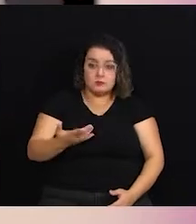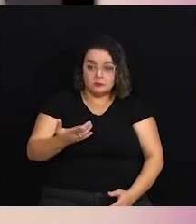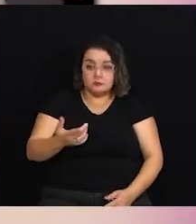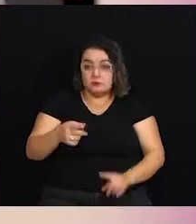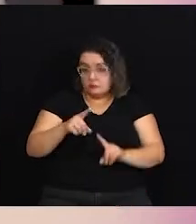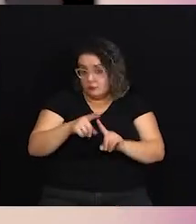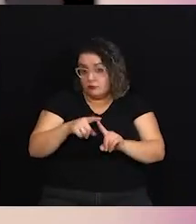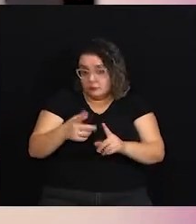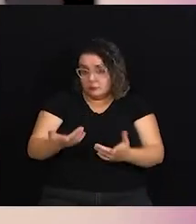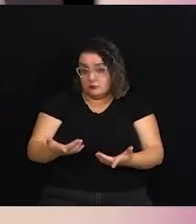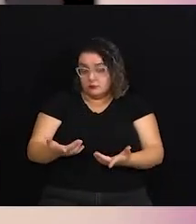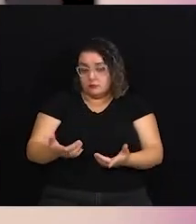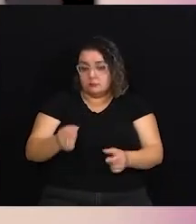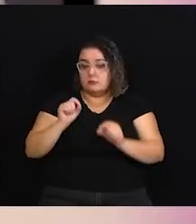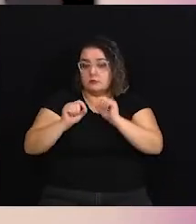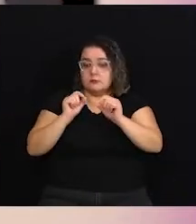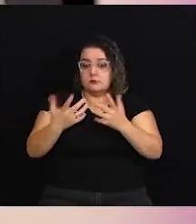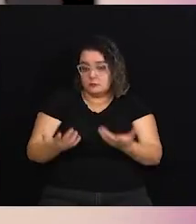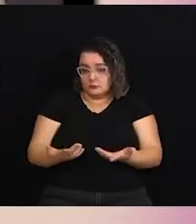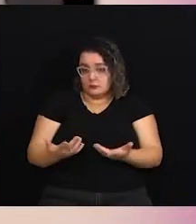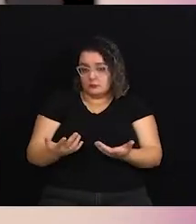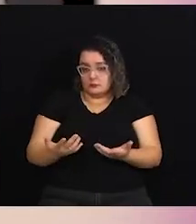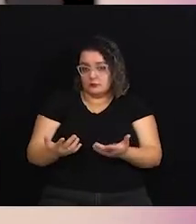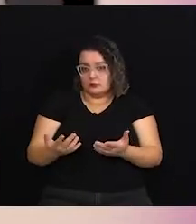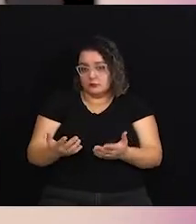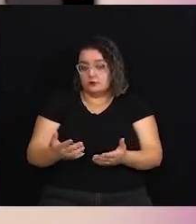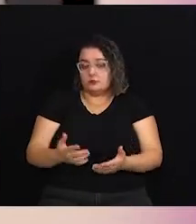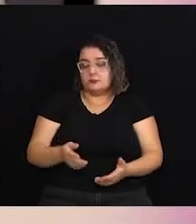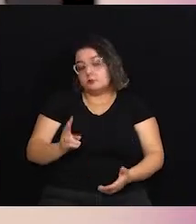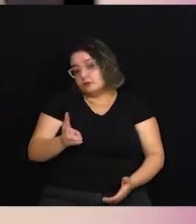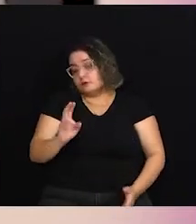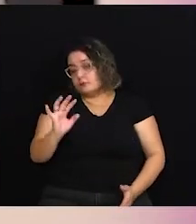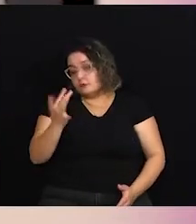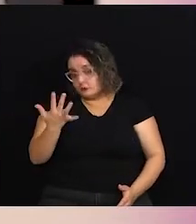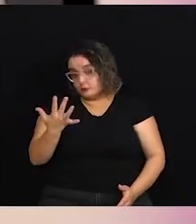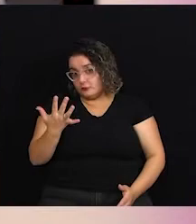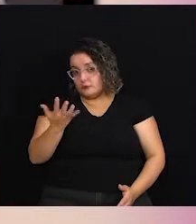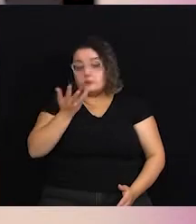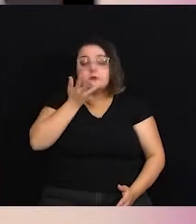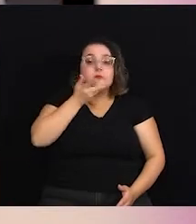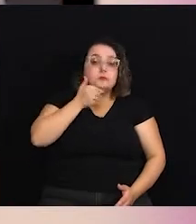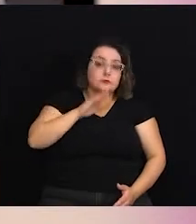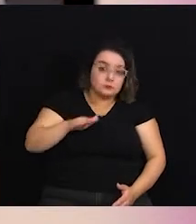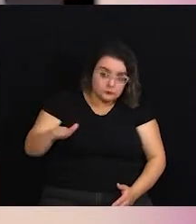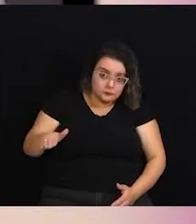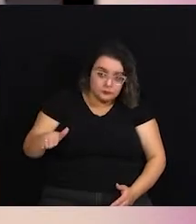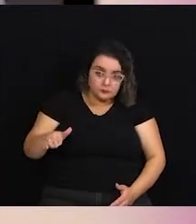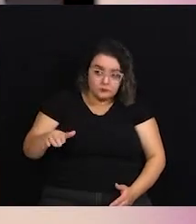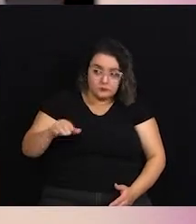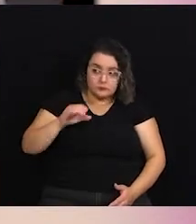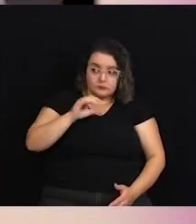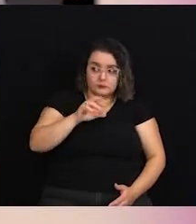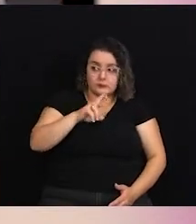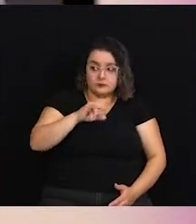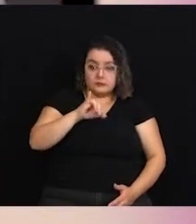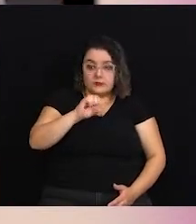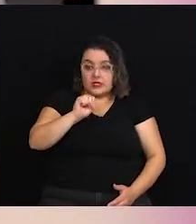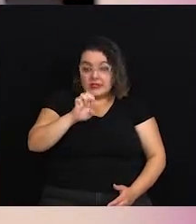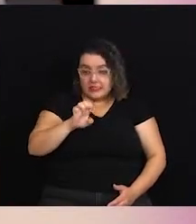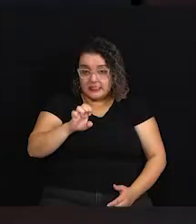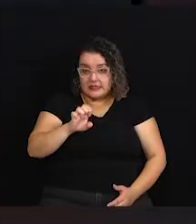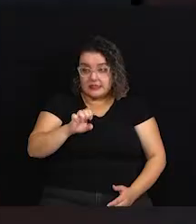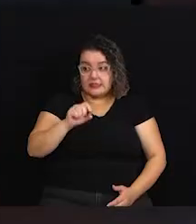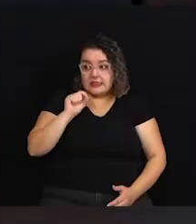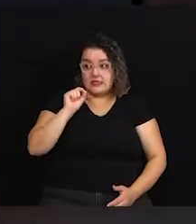tipo de crise que ela aparece uma certa frequência em crianças que é tal da crise de ausência